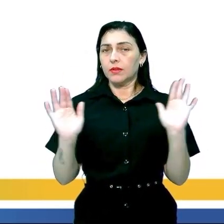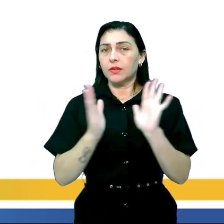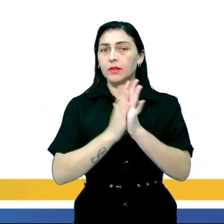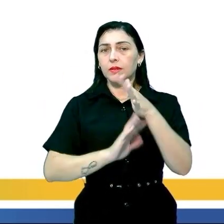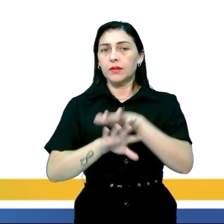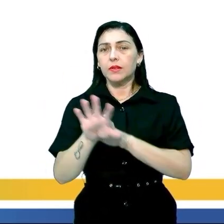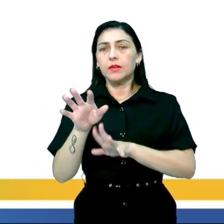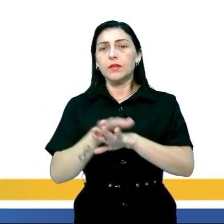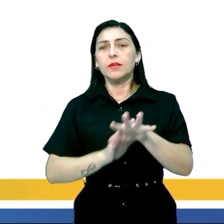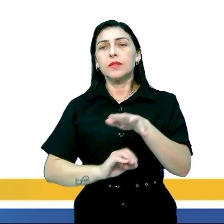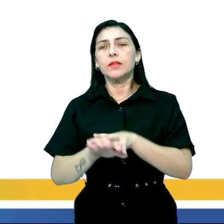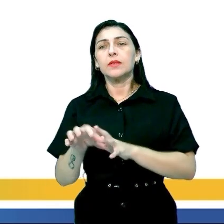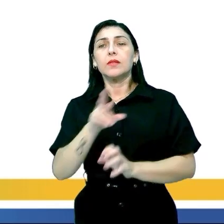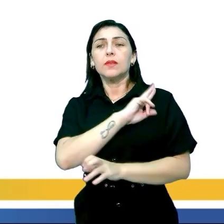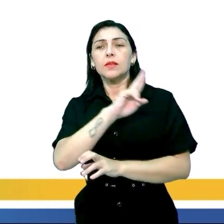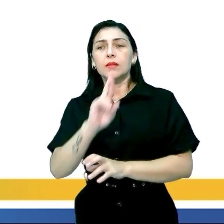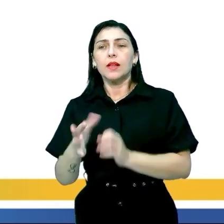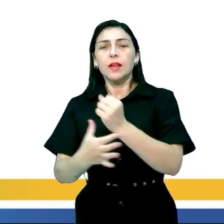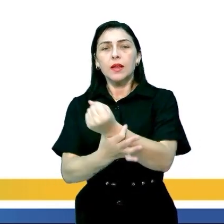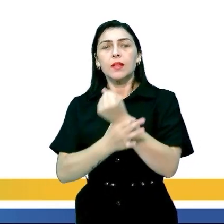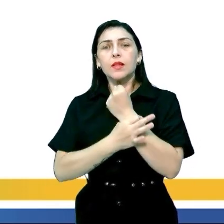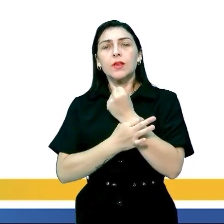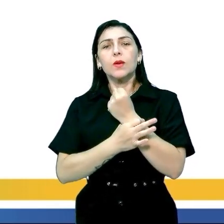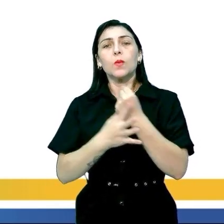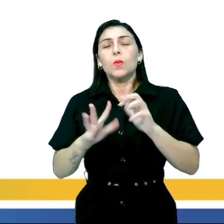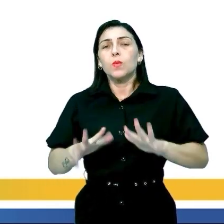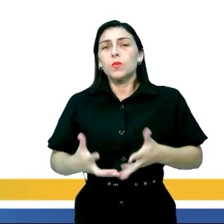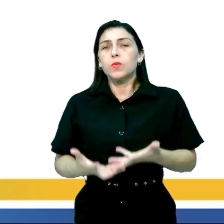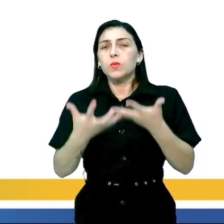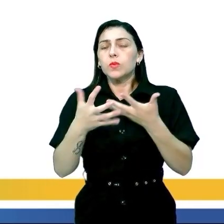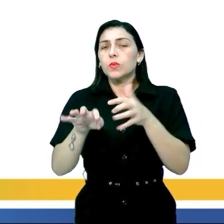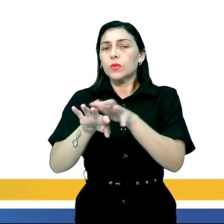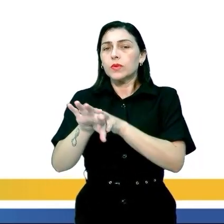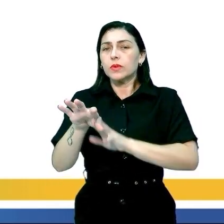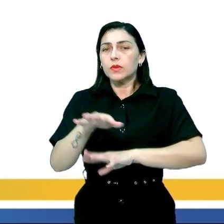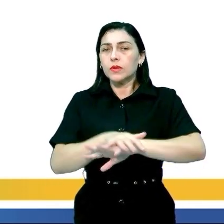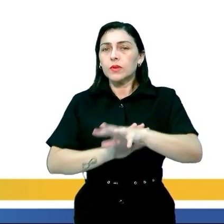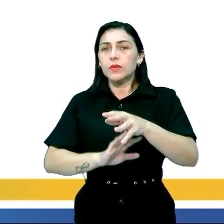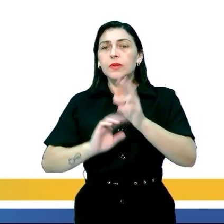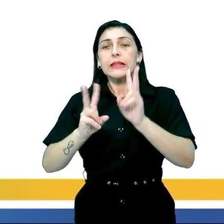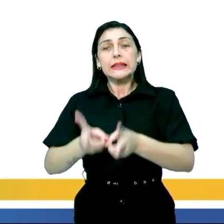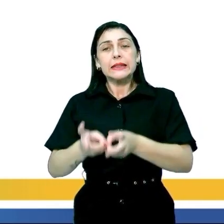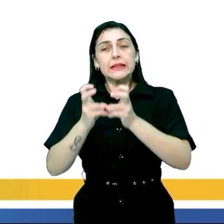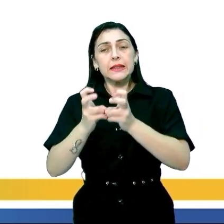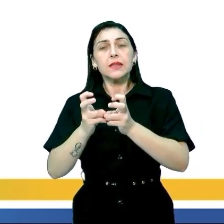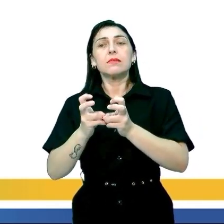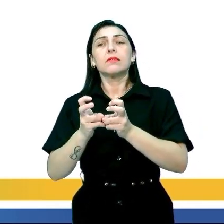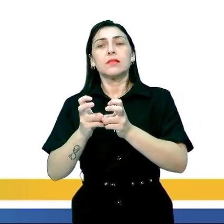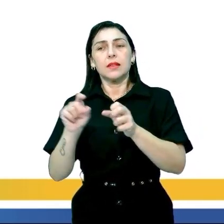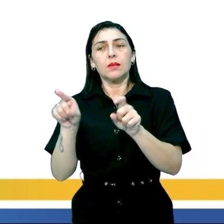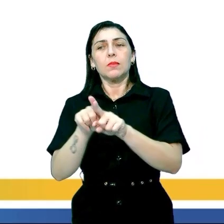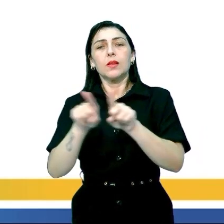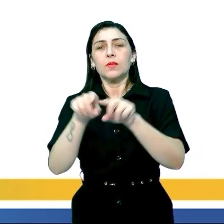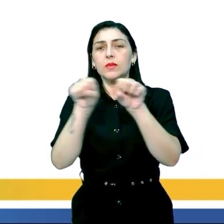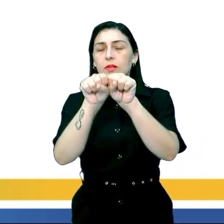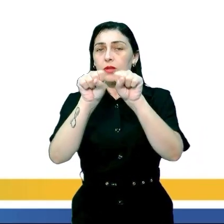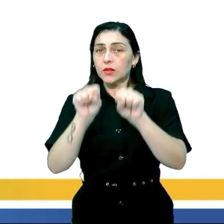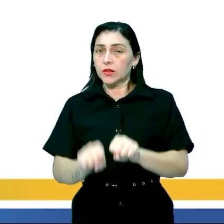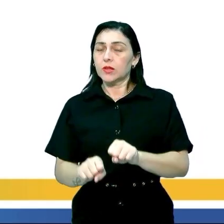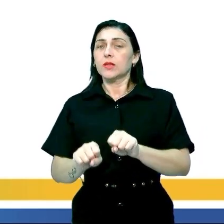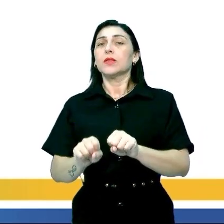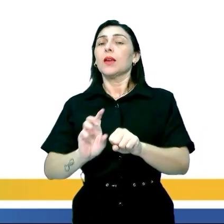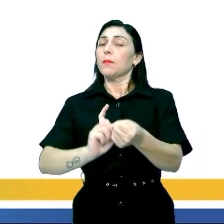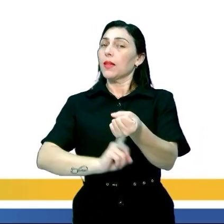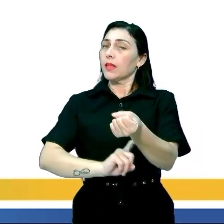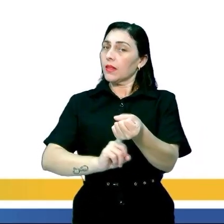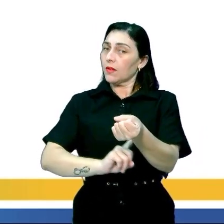receptores táteis são os responsáveis por garantir que um estímulo tátil seja recebido e